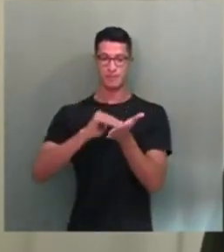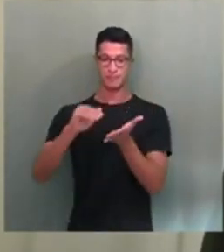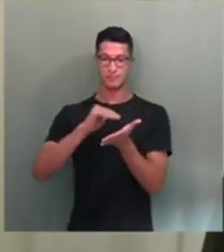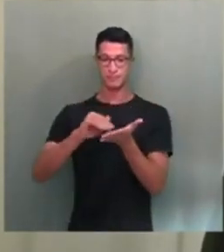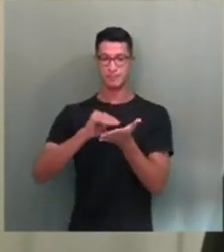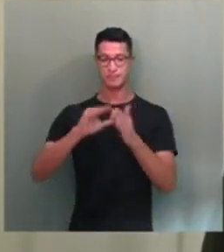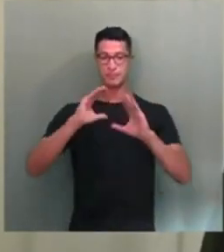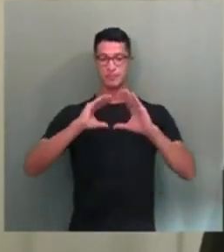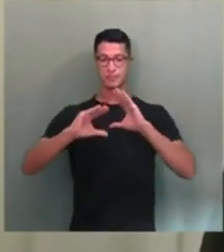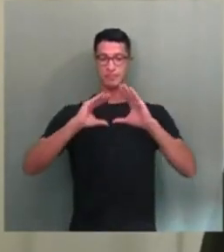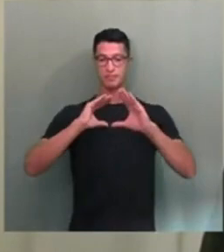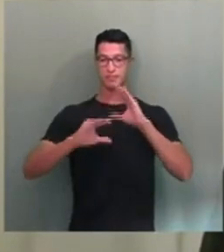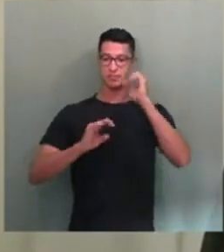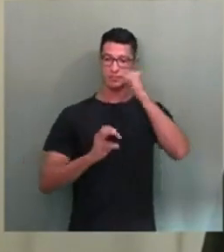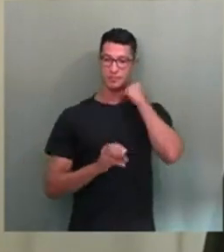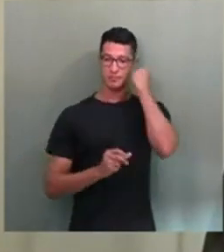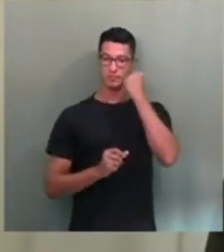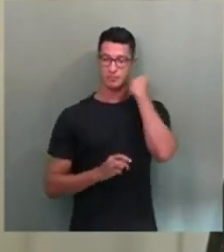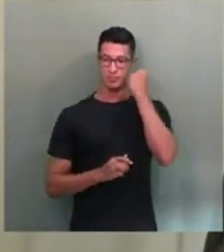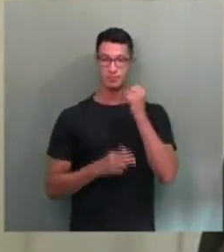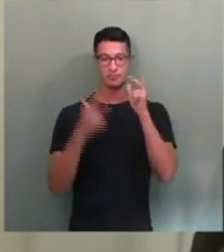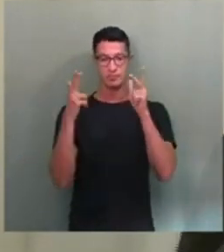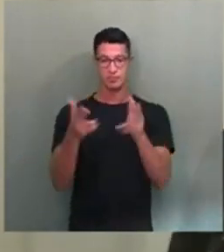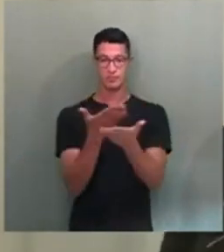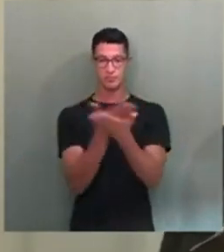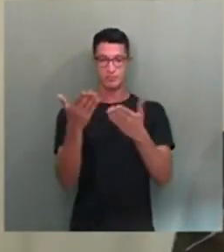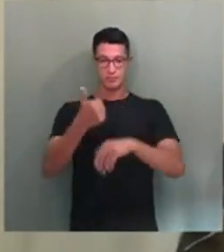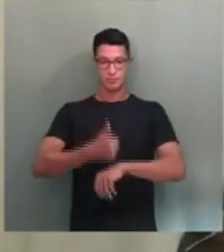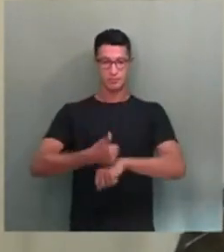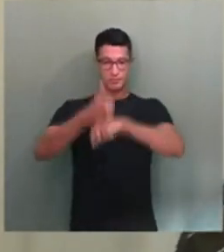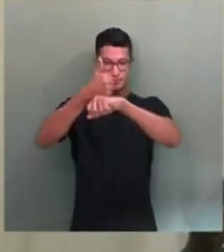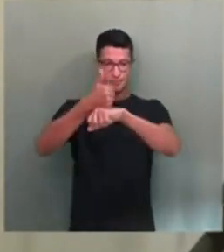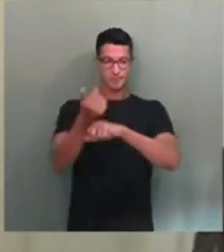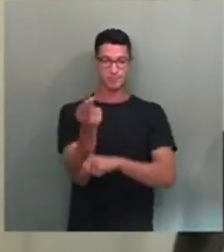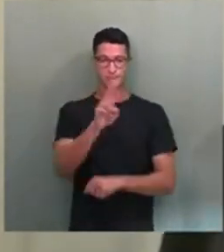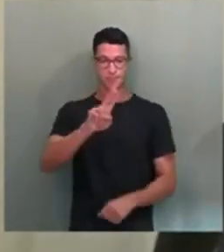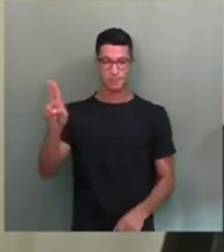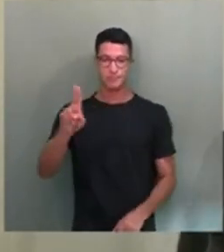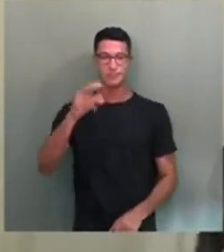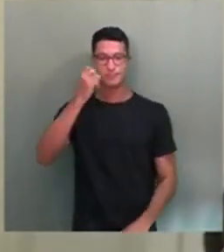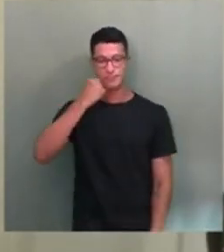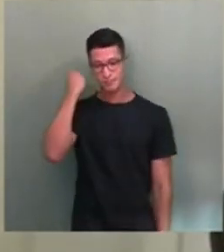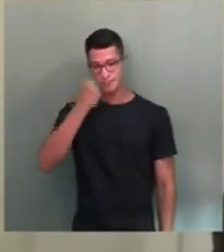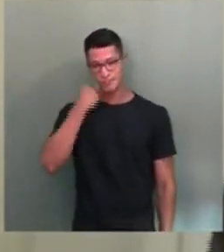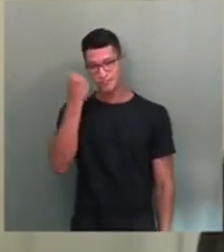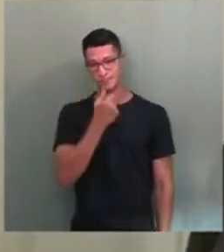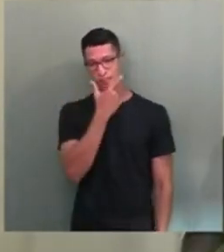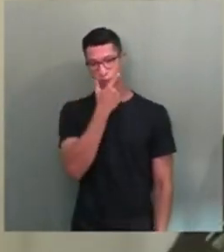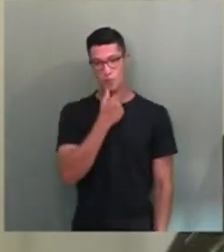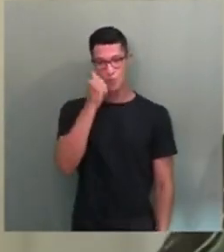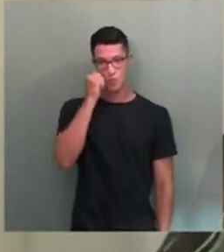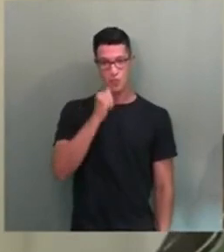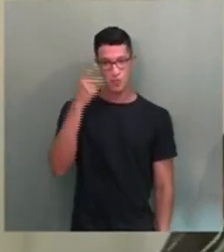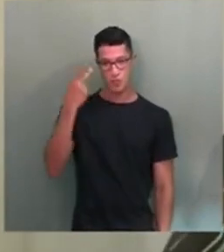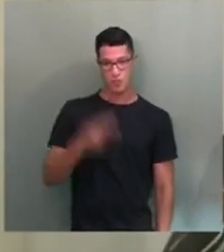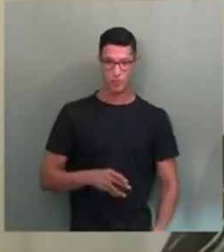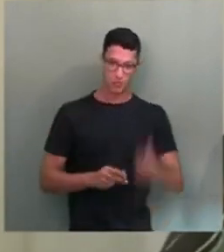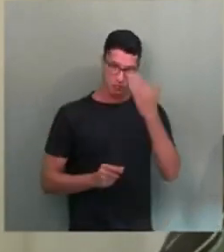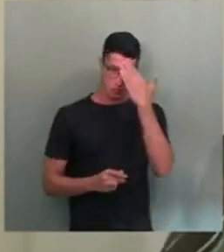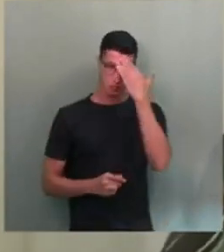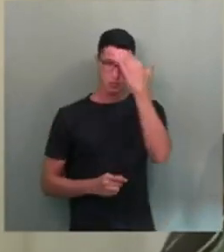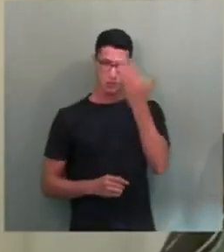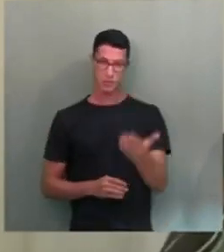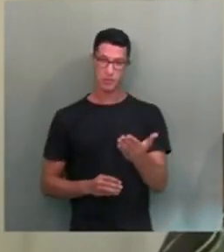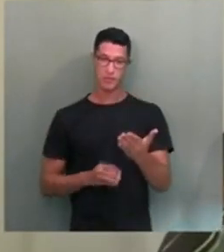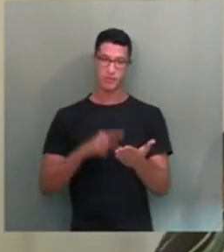de Comunicação do Senado Federal, assim como todos os profissionais, em nome de todas as senadoras e senadores da Casa, agradecemos